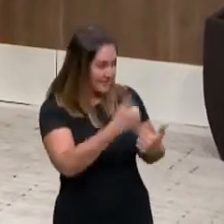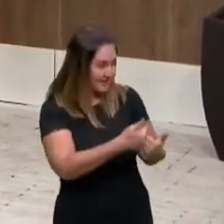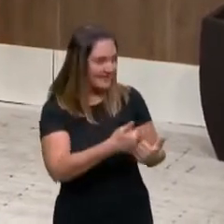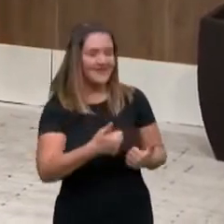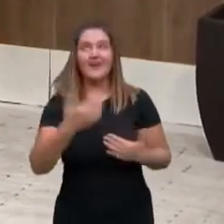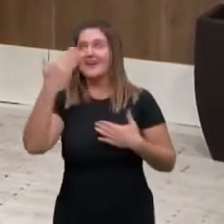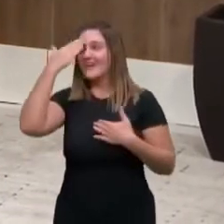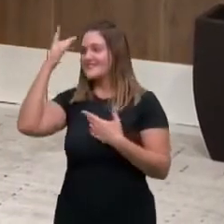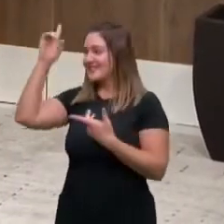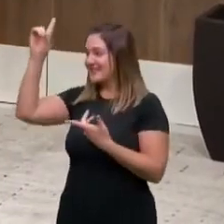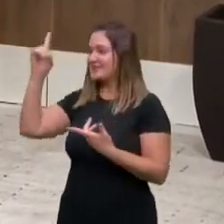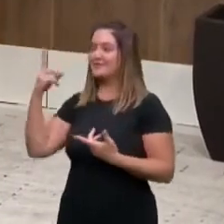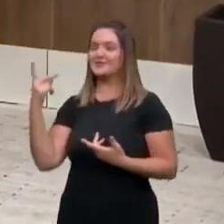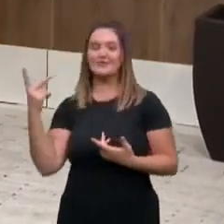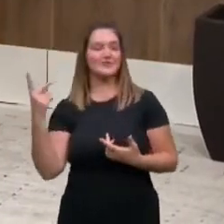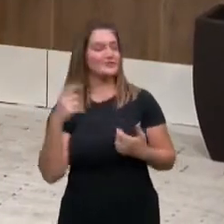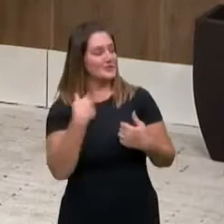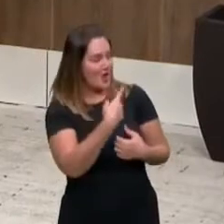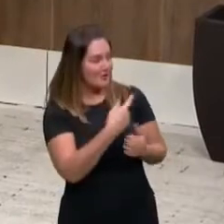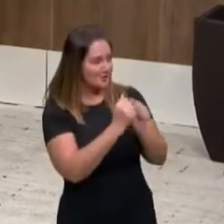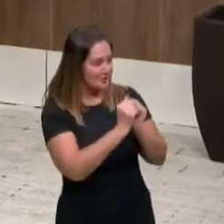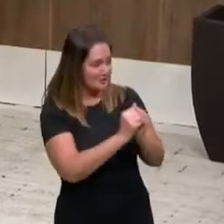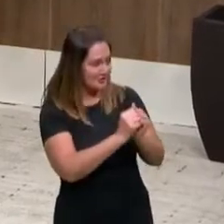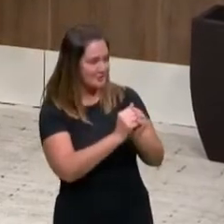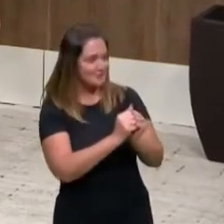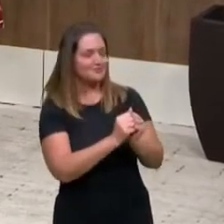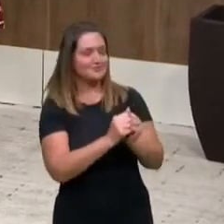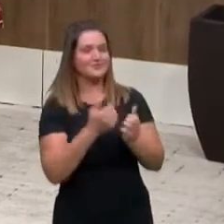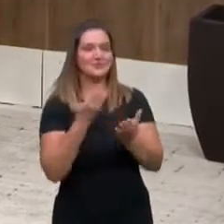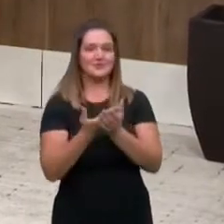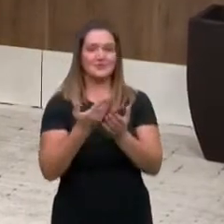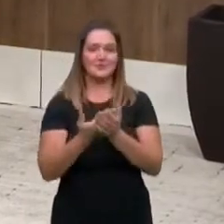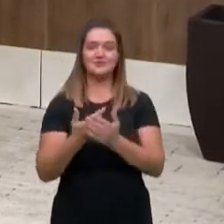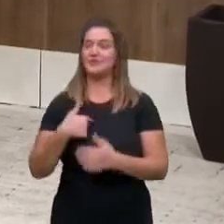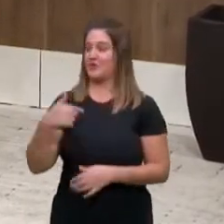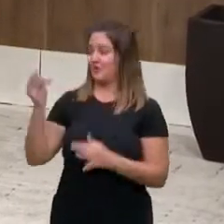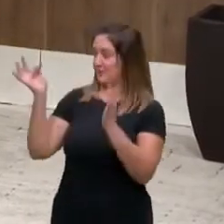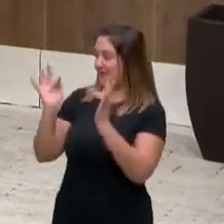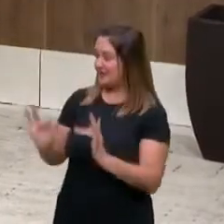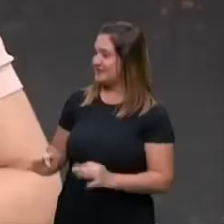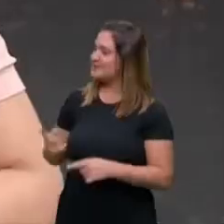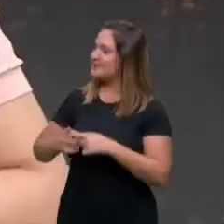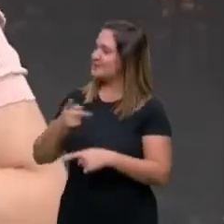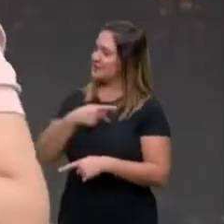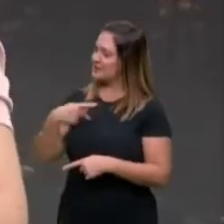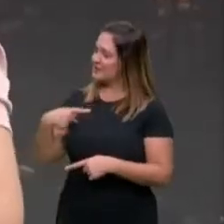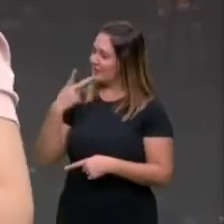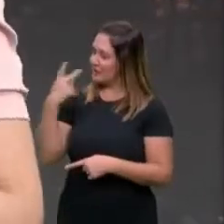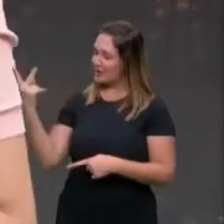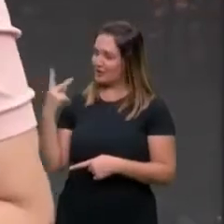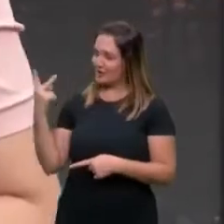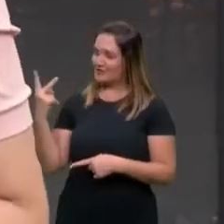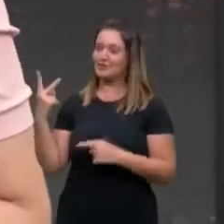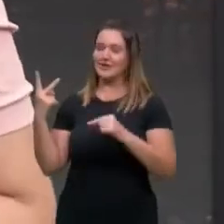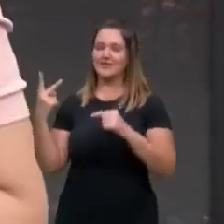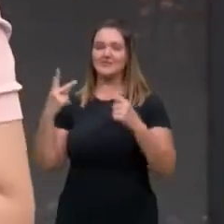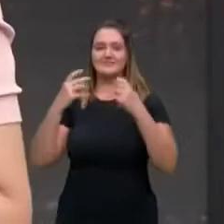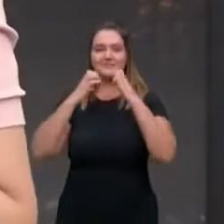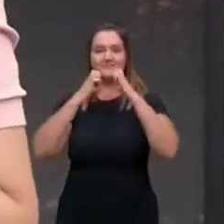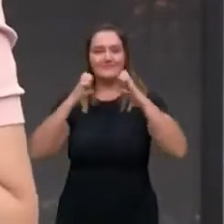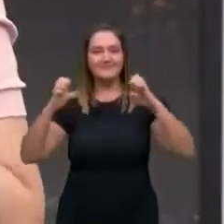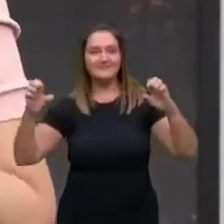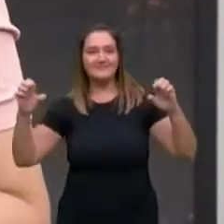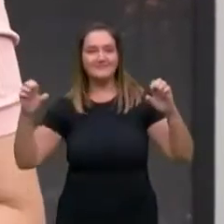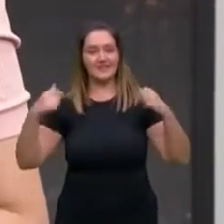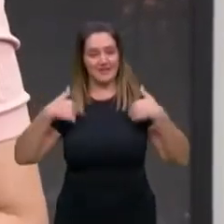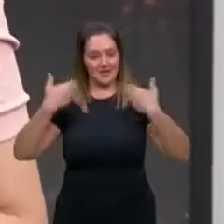você? Graças a Deus e com o senhor. Estamos juntos nessa caminhada. Mas com certeza, né? Classe Bíblica. Bom, eu fiquei feliz da vida porque o pastor falou assim que nós somos uma dupla missionária agora.